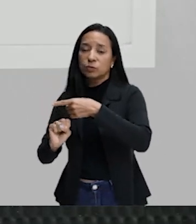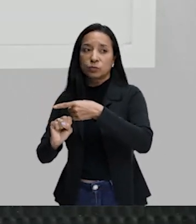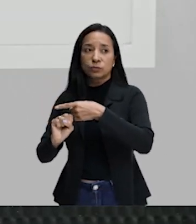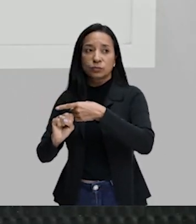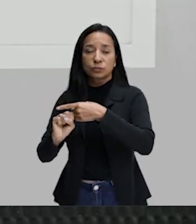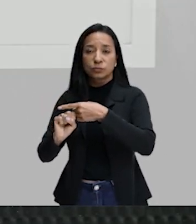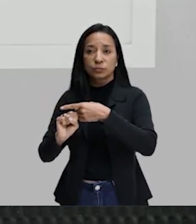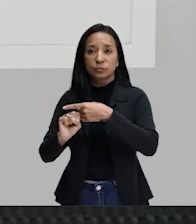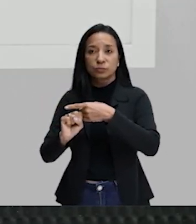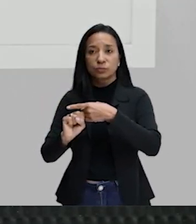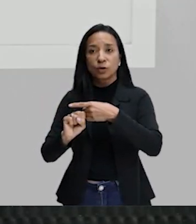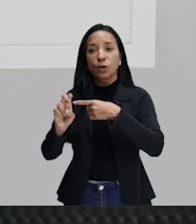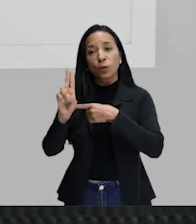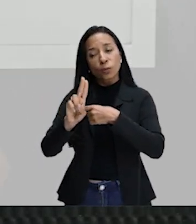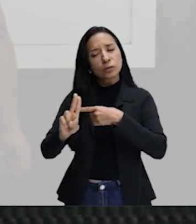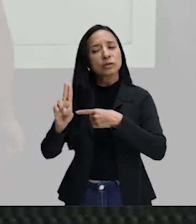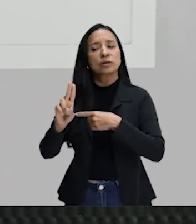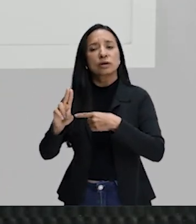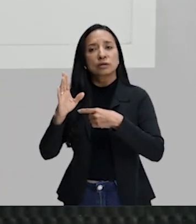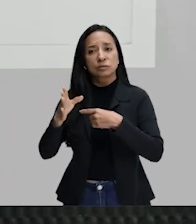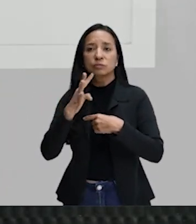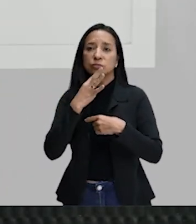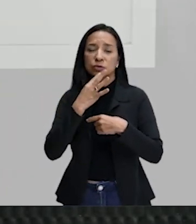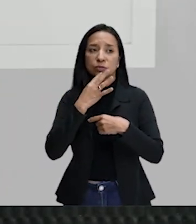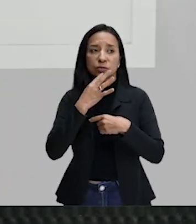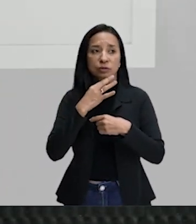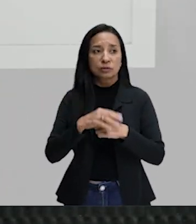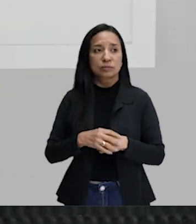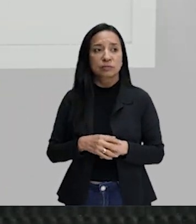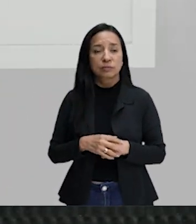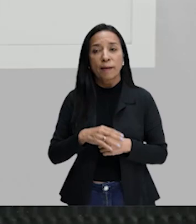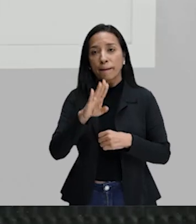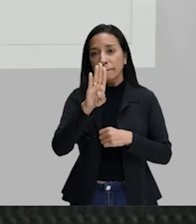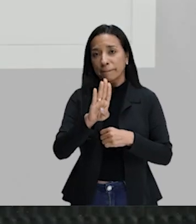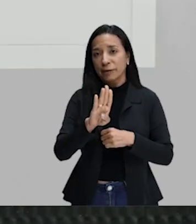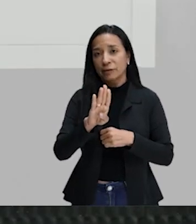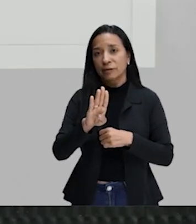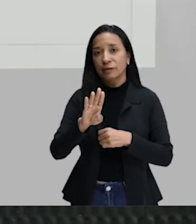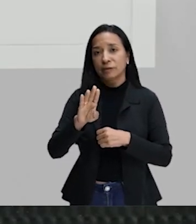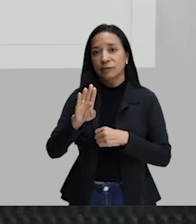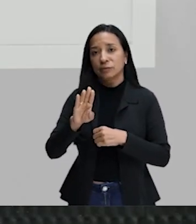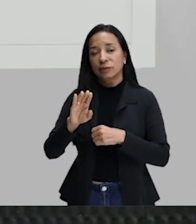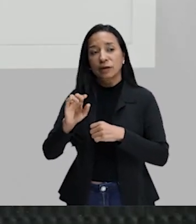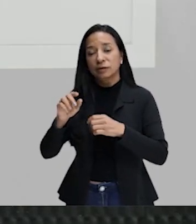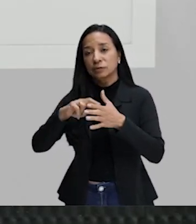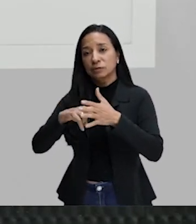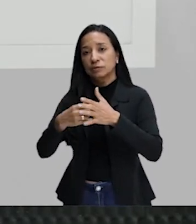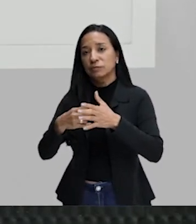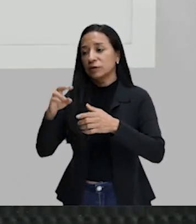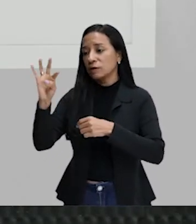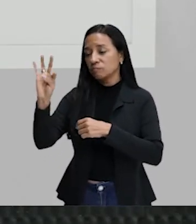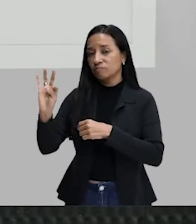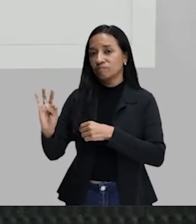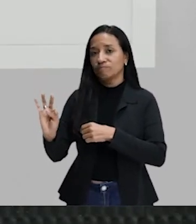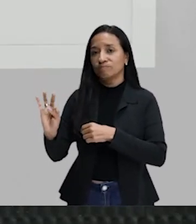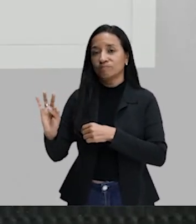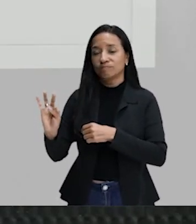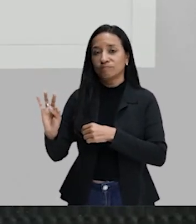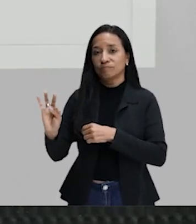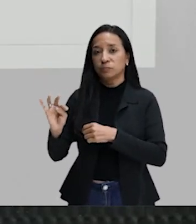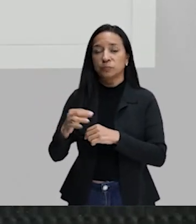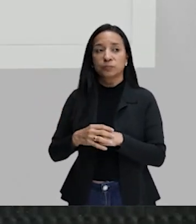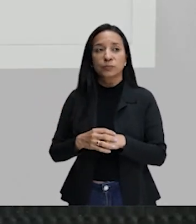são conhecidas de vocês. Ok? Bom, então como é que a gente vai